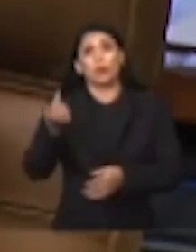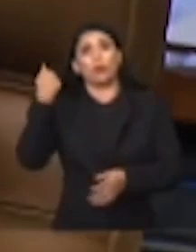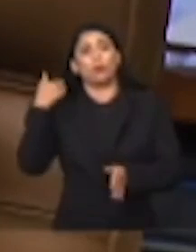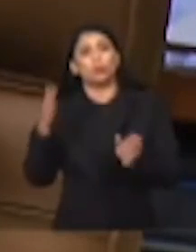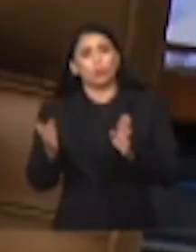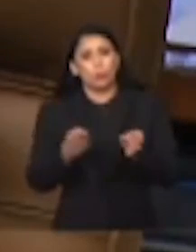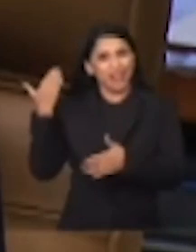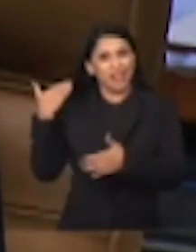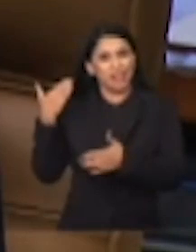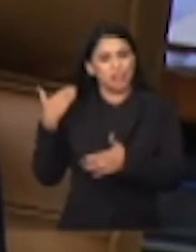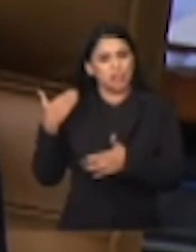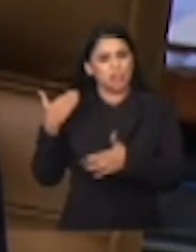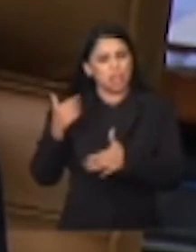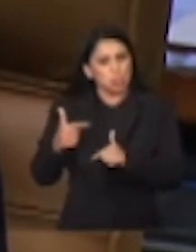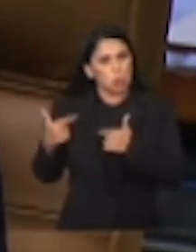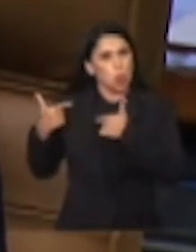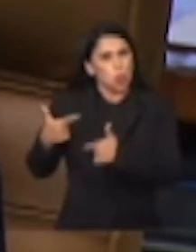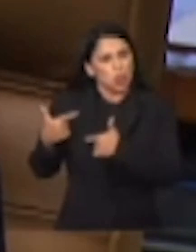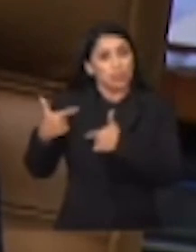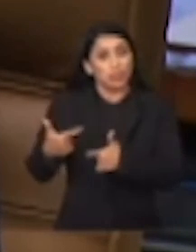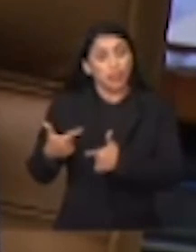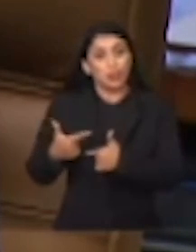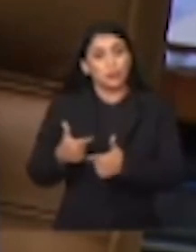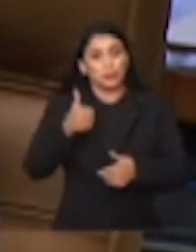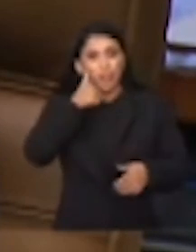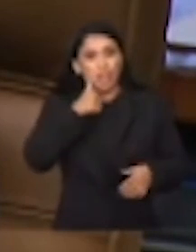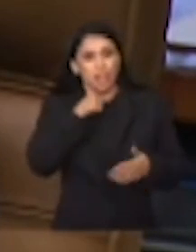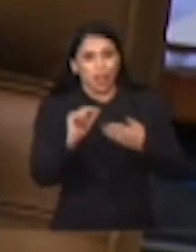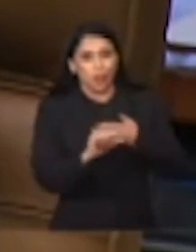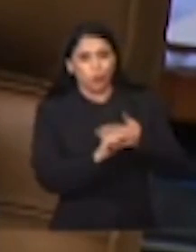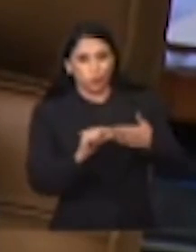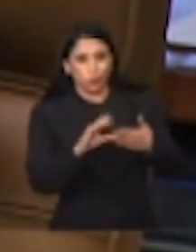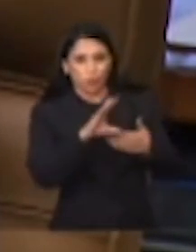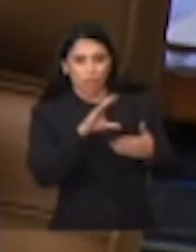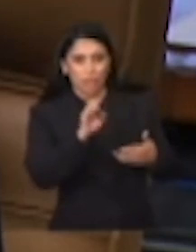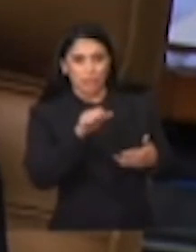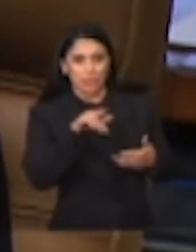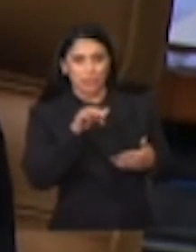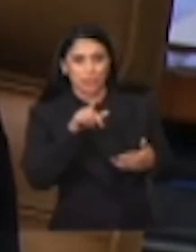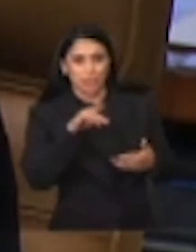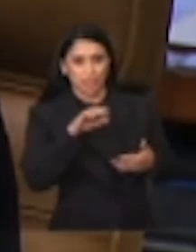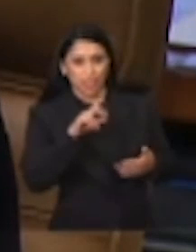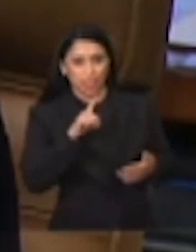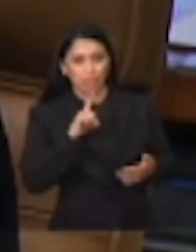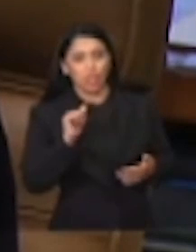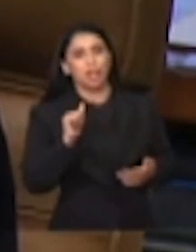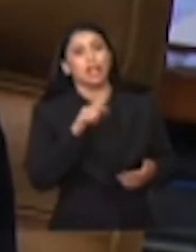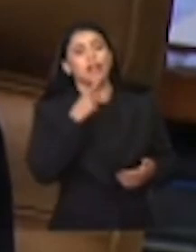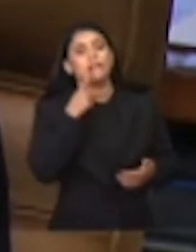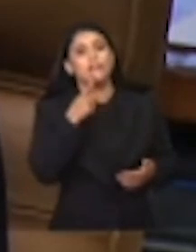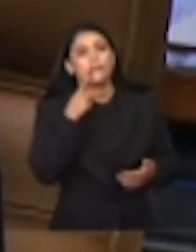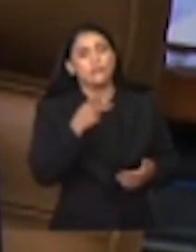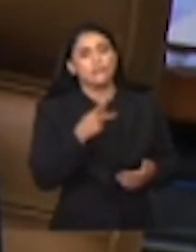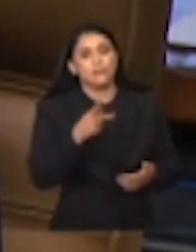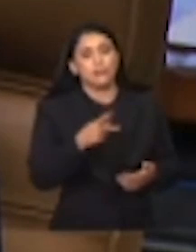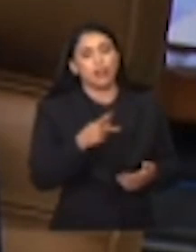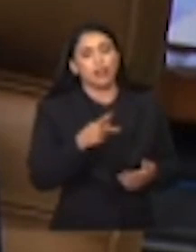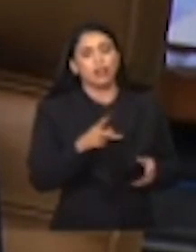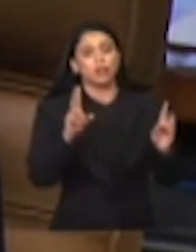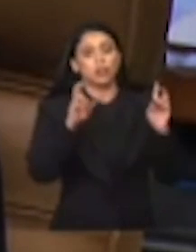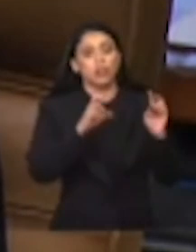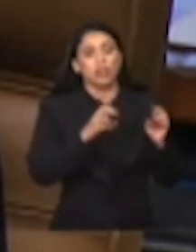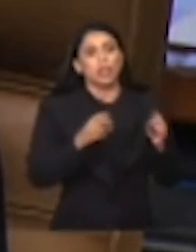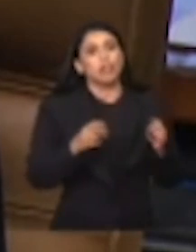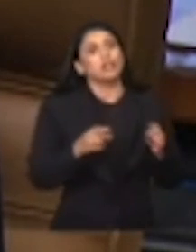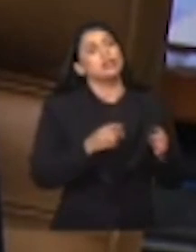civilidade e a Cecília Meireles dias numa passagem exatamente sobre os Inconfidentes que pelos caminhos